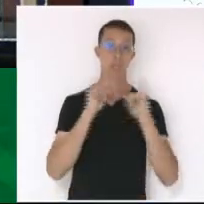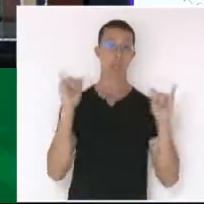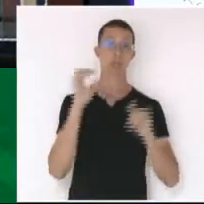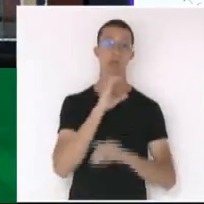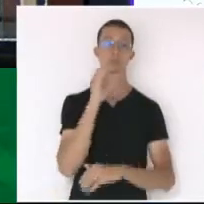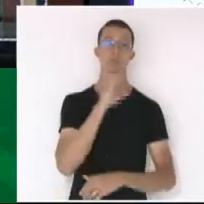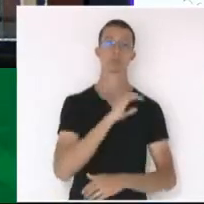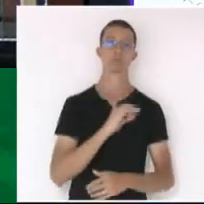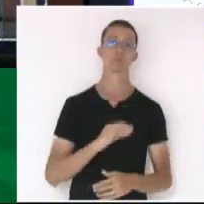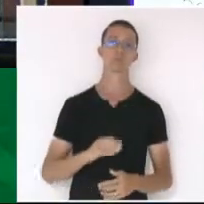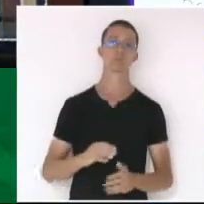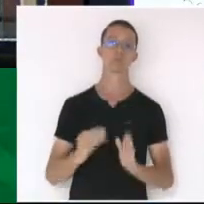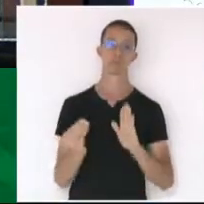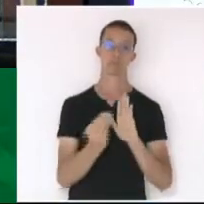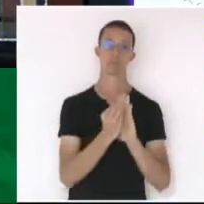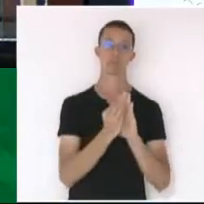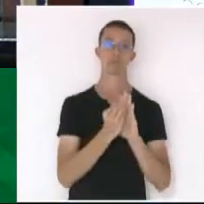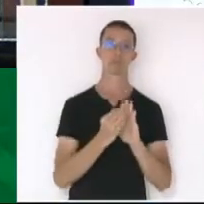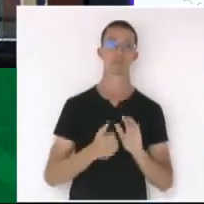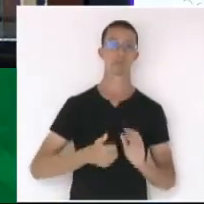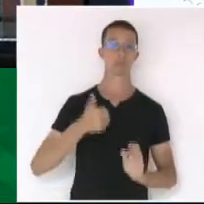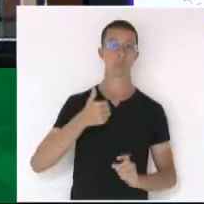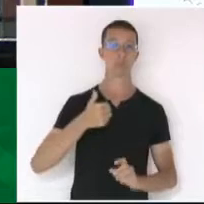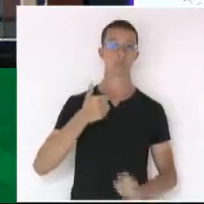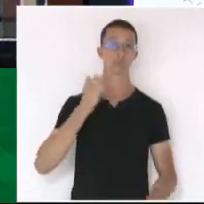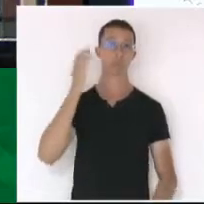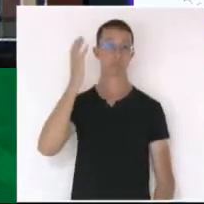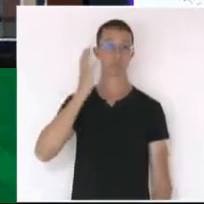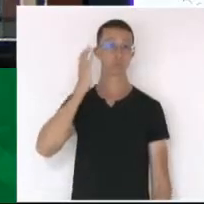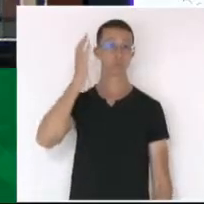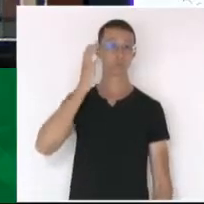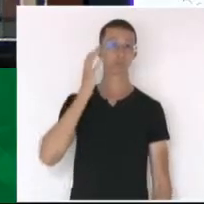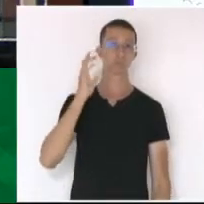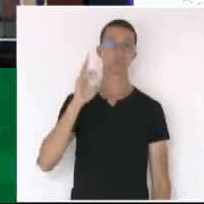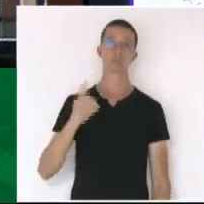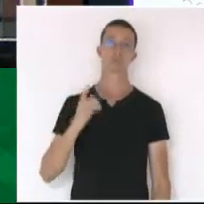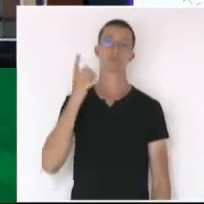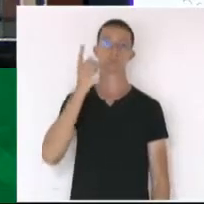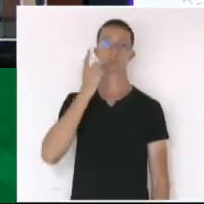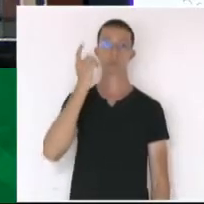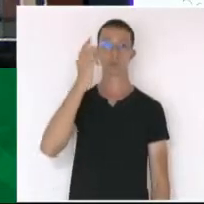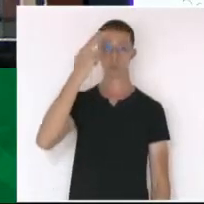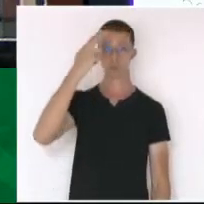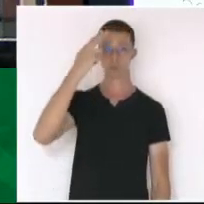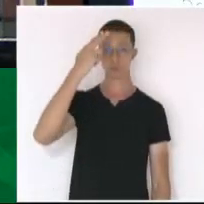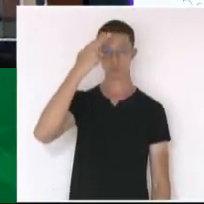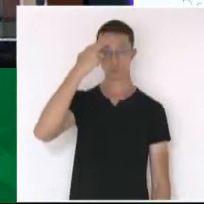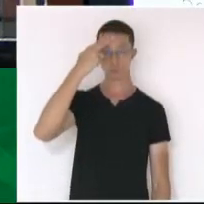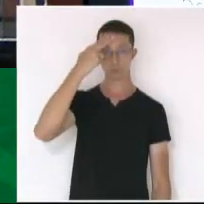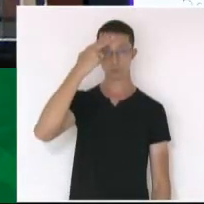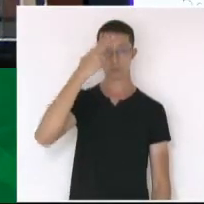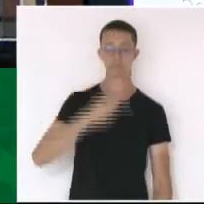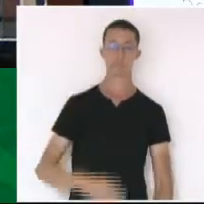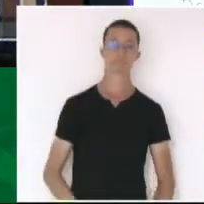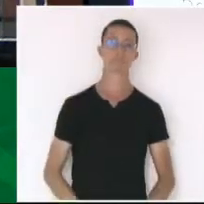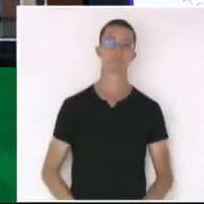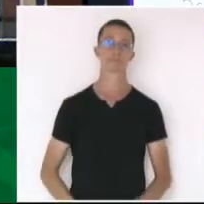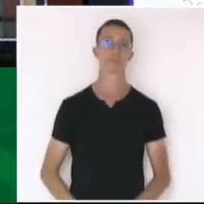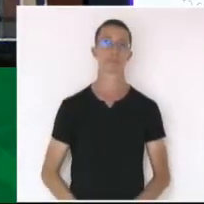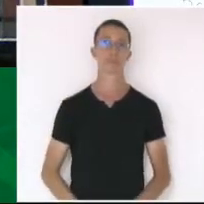crédito para falar primeiro orador Deputado Natalino lázare aqui em